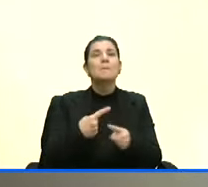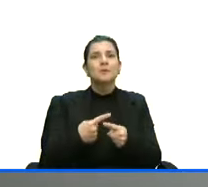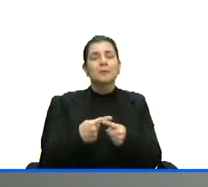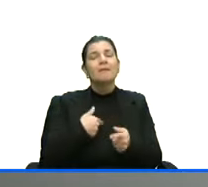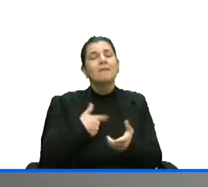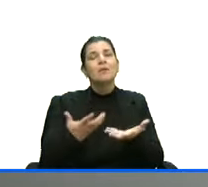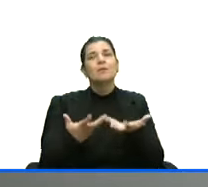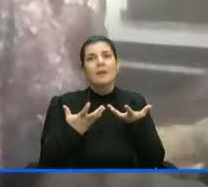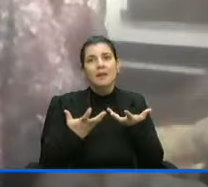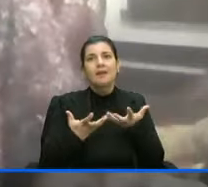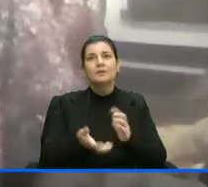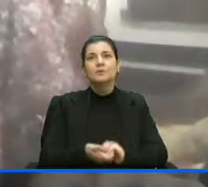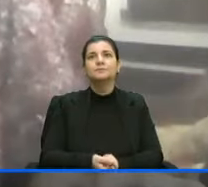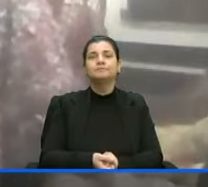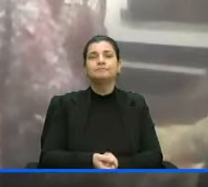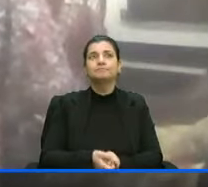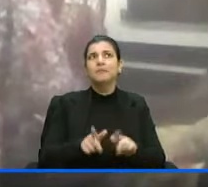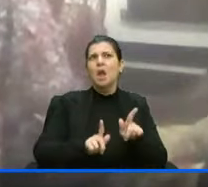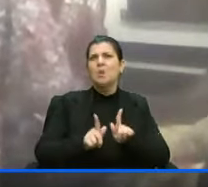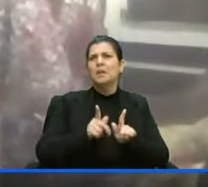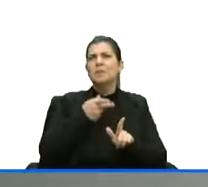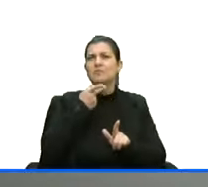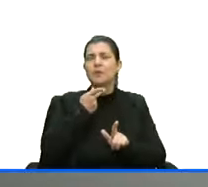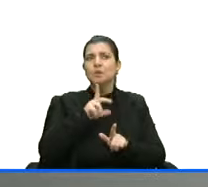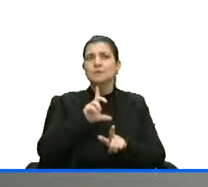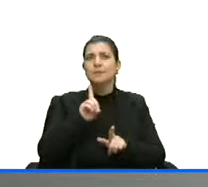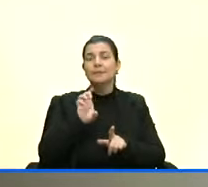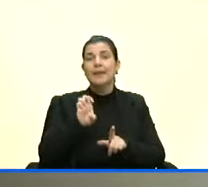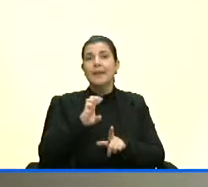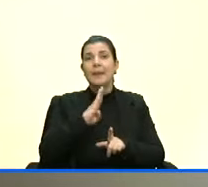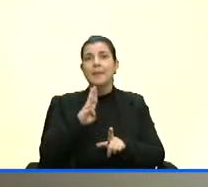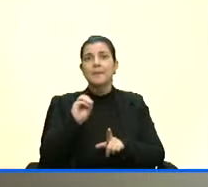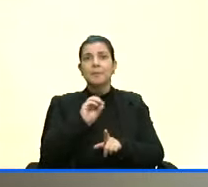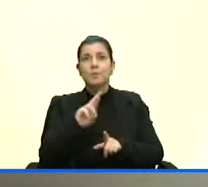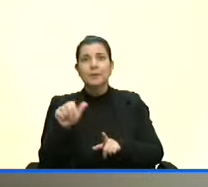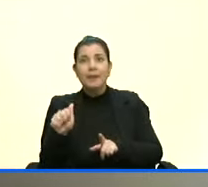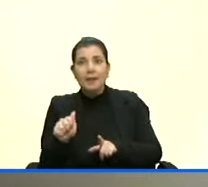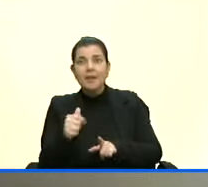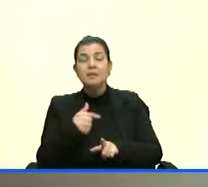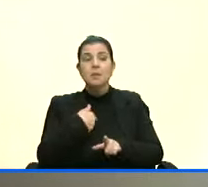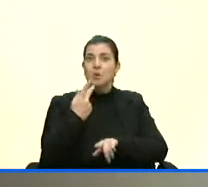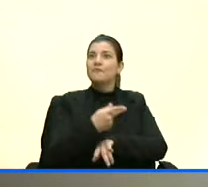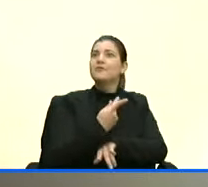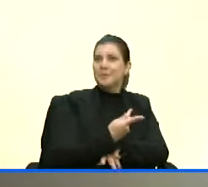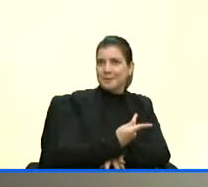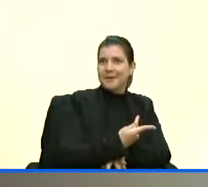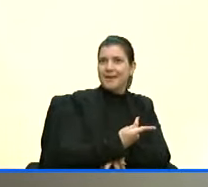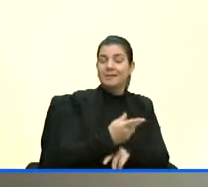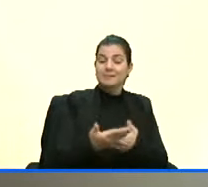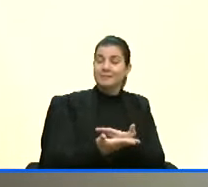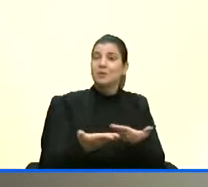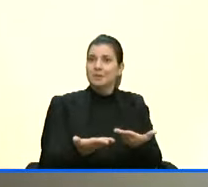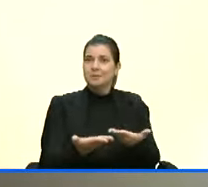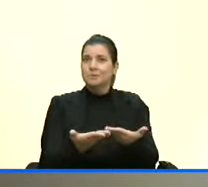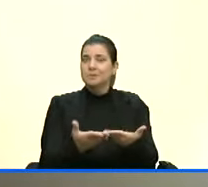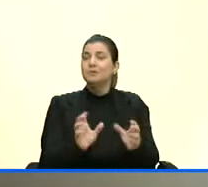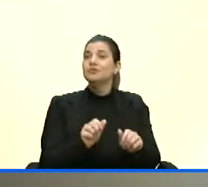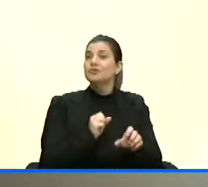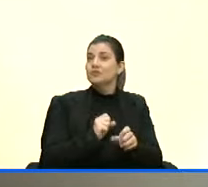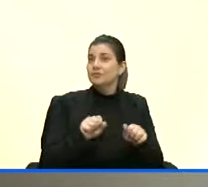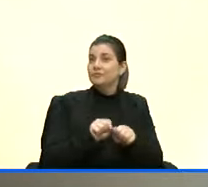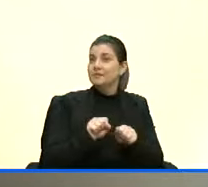como eu coloquei, alguém me falou da Débora e eu fui atrás da Débora e me coloquei à disposição. Então a gente formou esse grupo de trabalho, que no